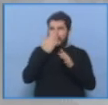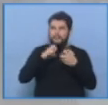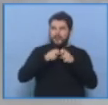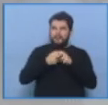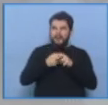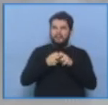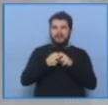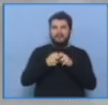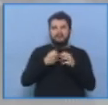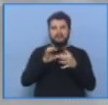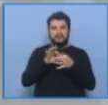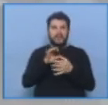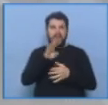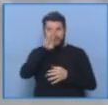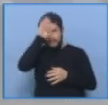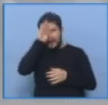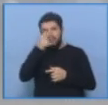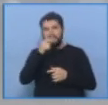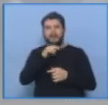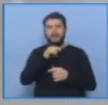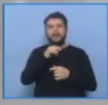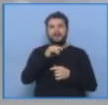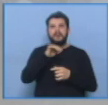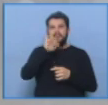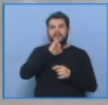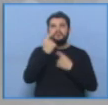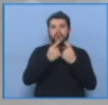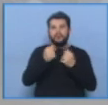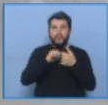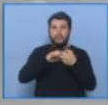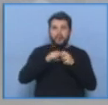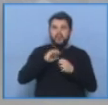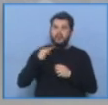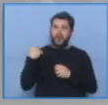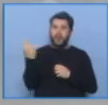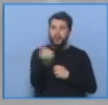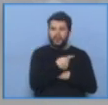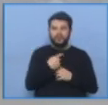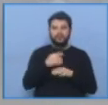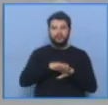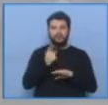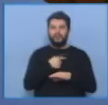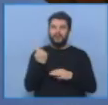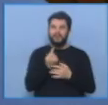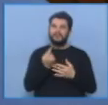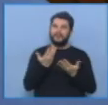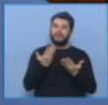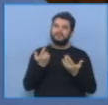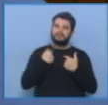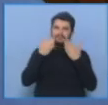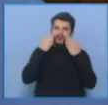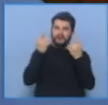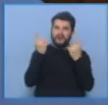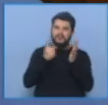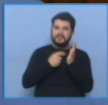problema do Papa e de alguns bispos, é um problema de todos, não é? Ao qual todos temos de estar